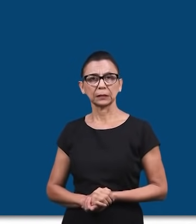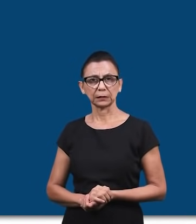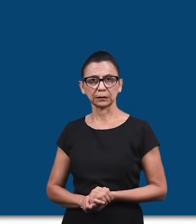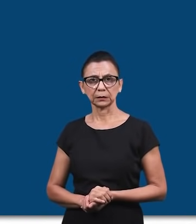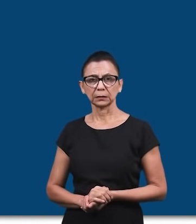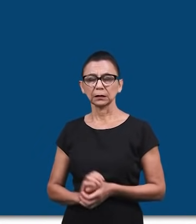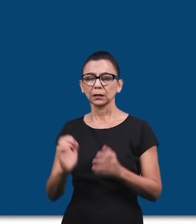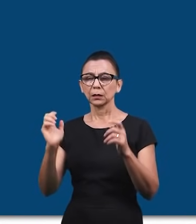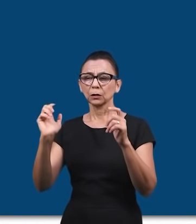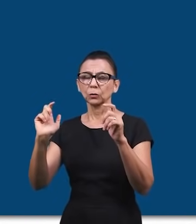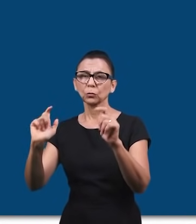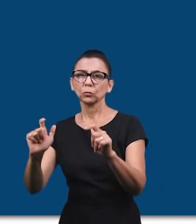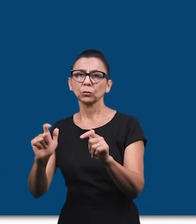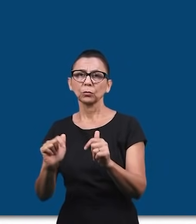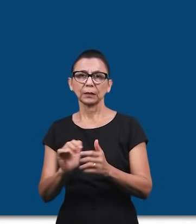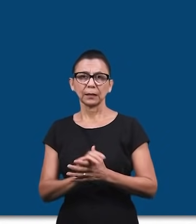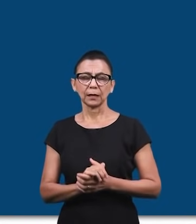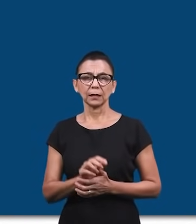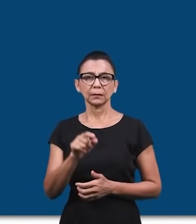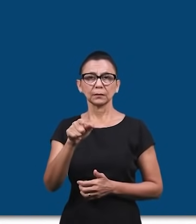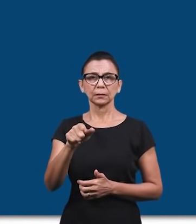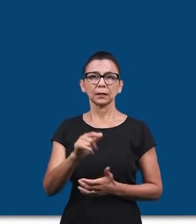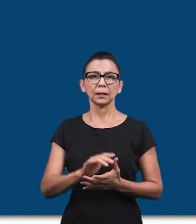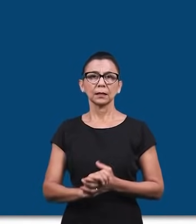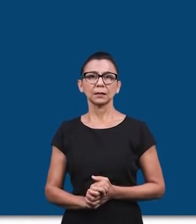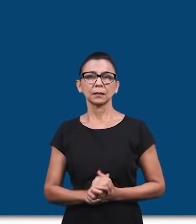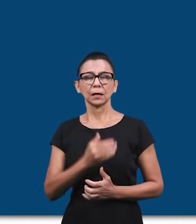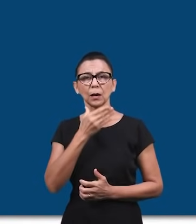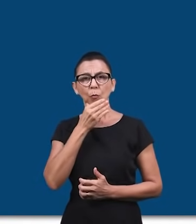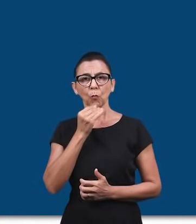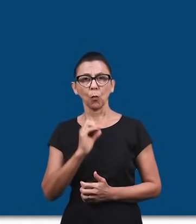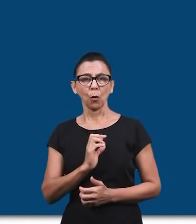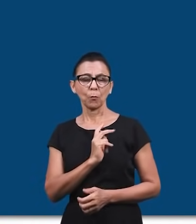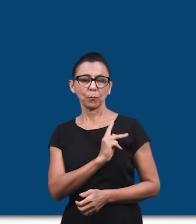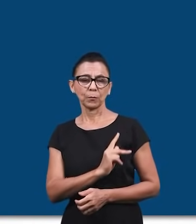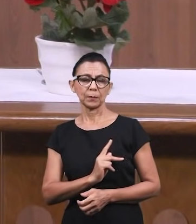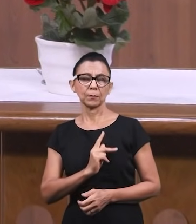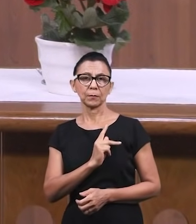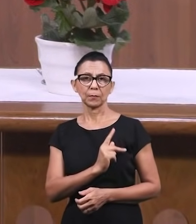pois eis que ele está orando.